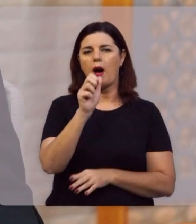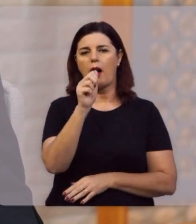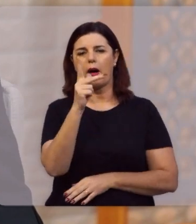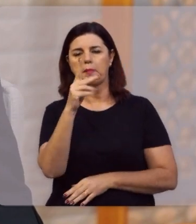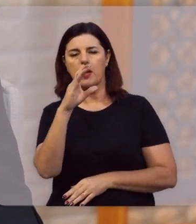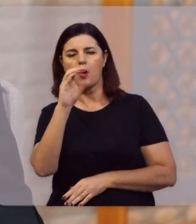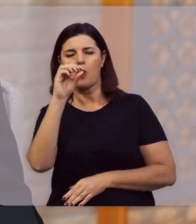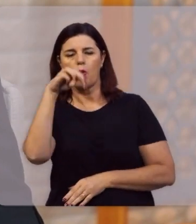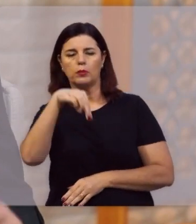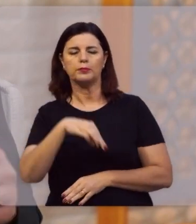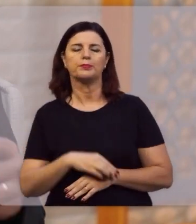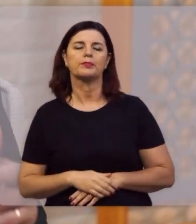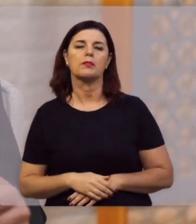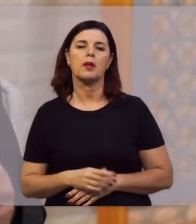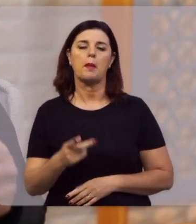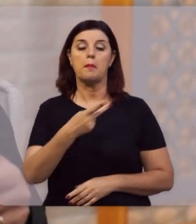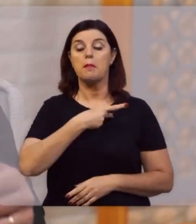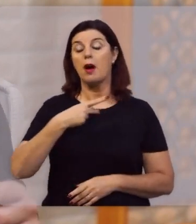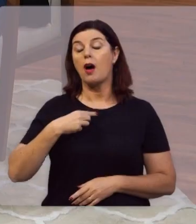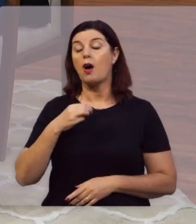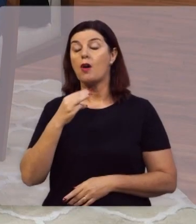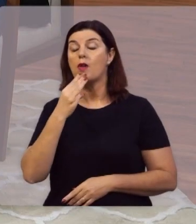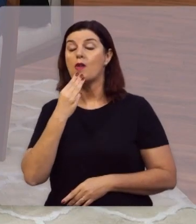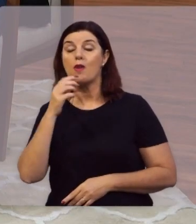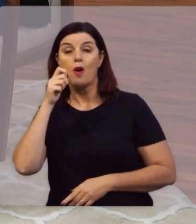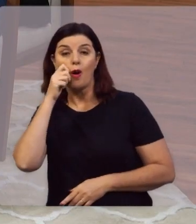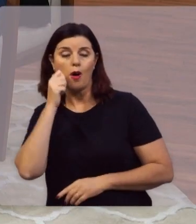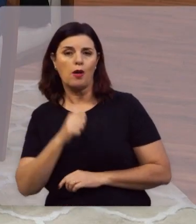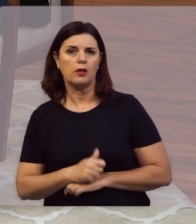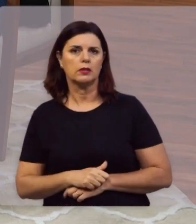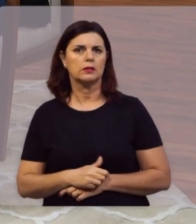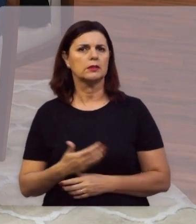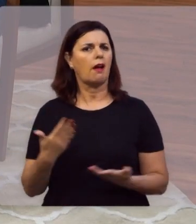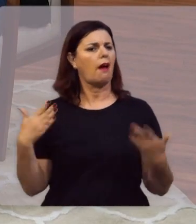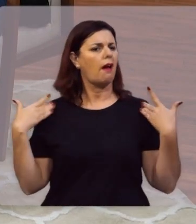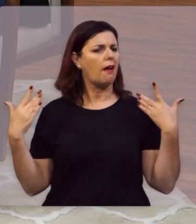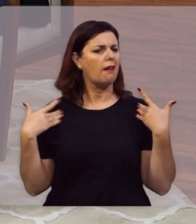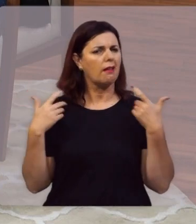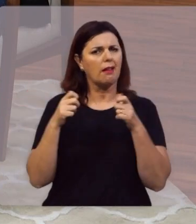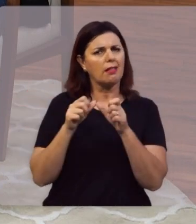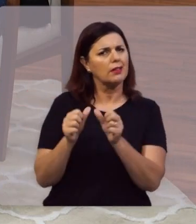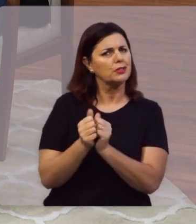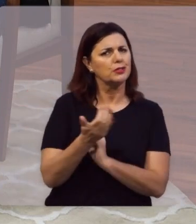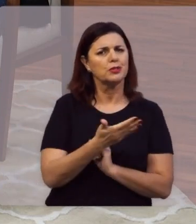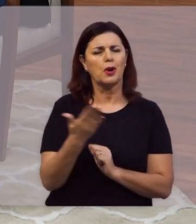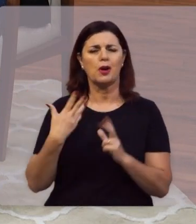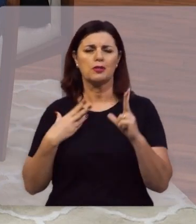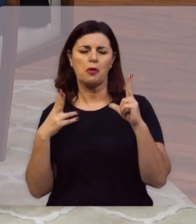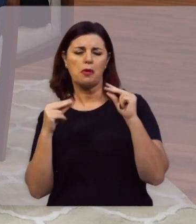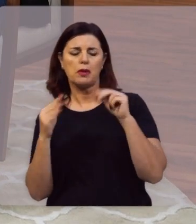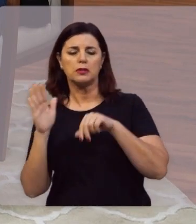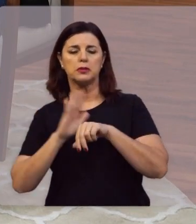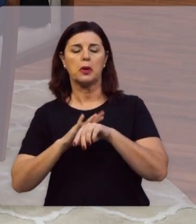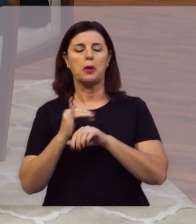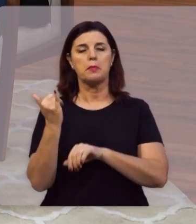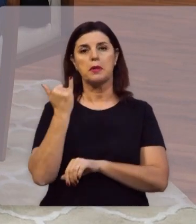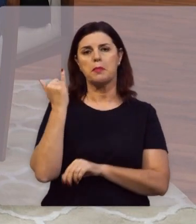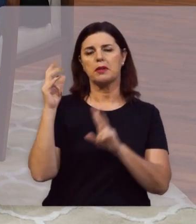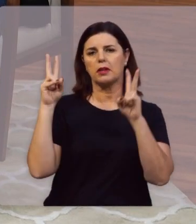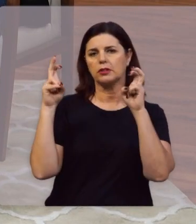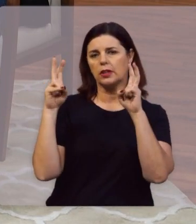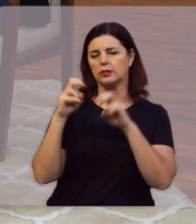e comunicação apcom Reverendo Rossi que alegria tê-lo mais uma vez conosco aqui como sempre para conversar sobre assuntos muito